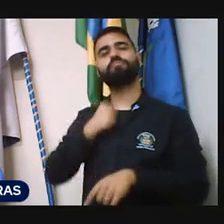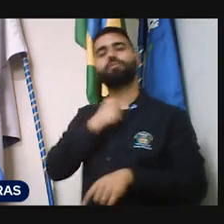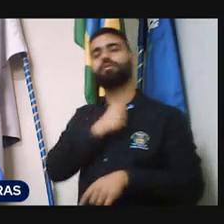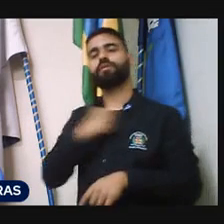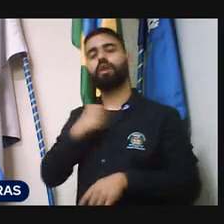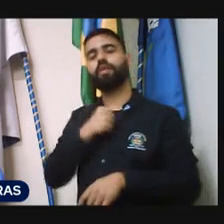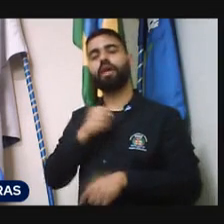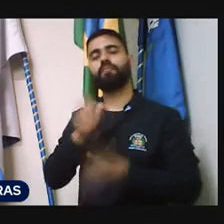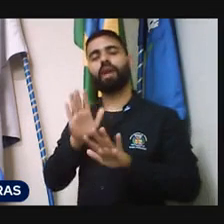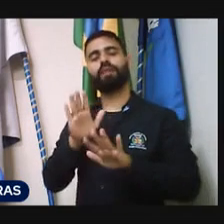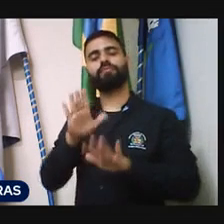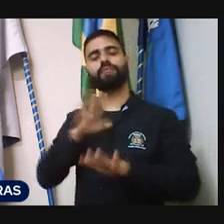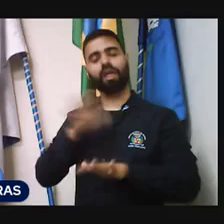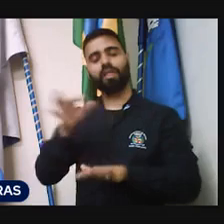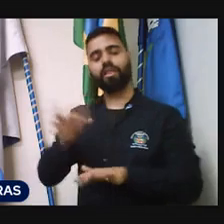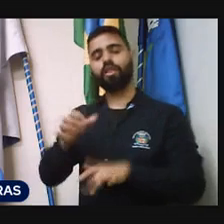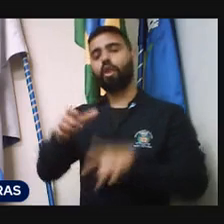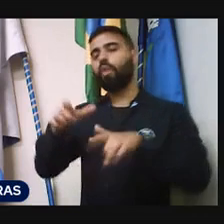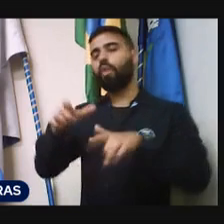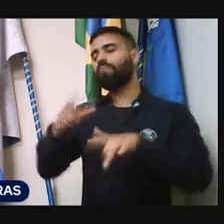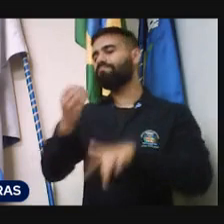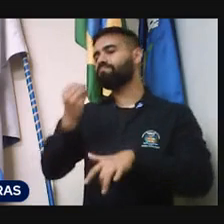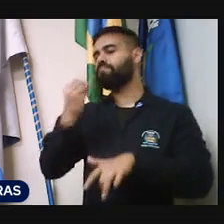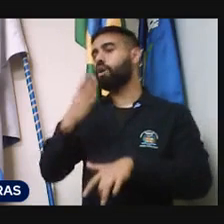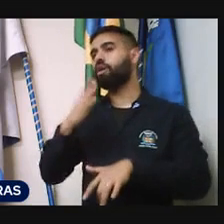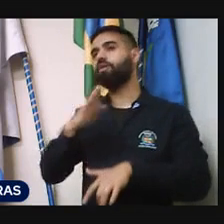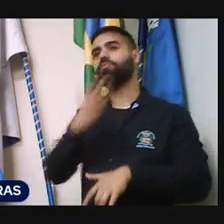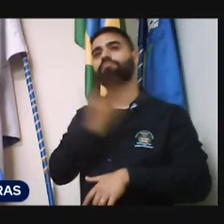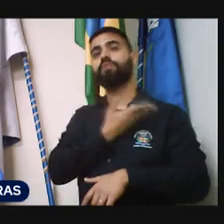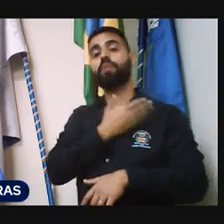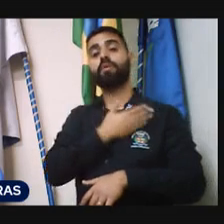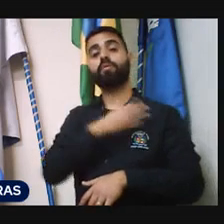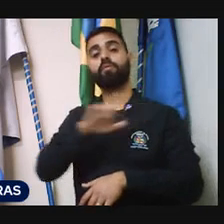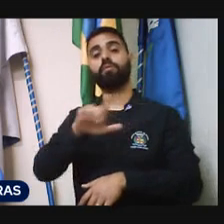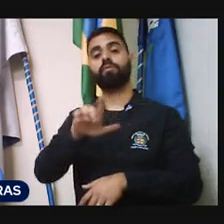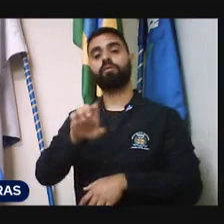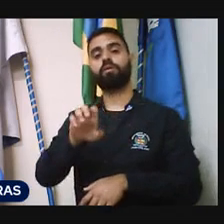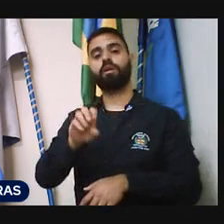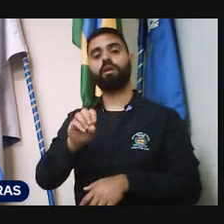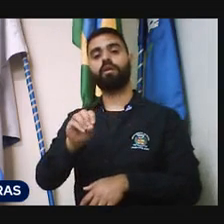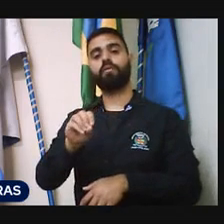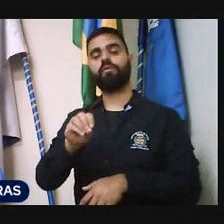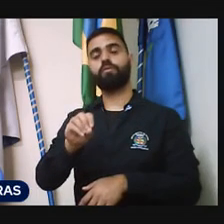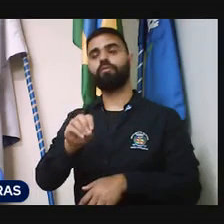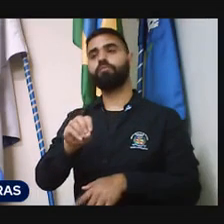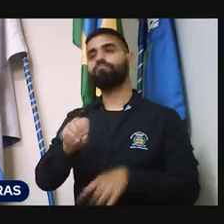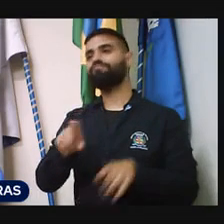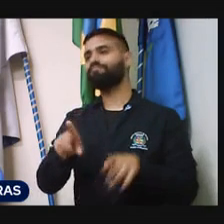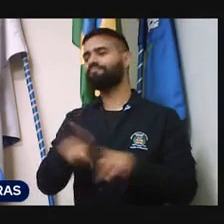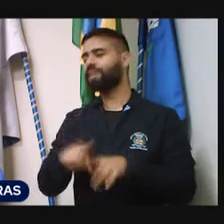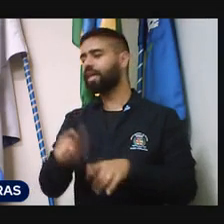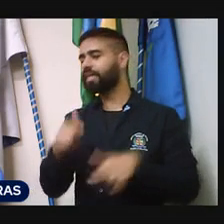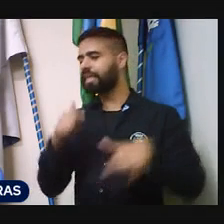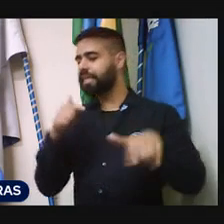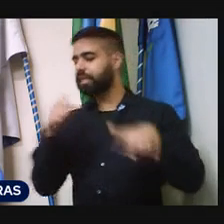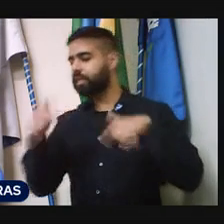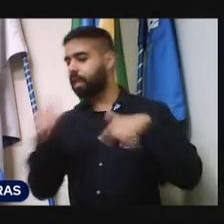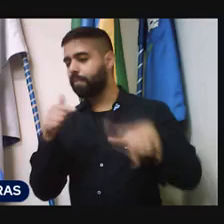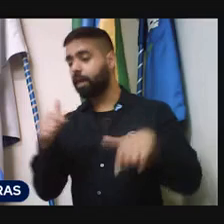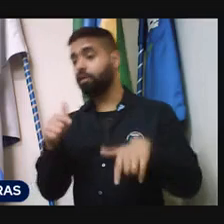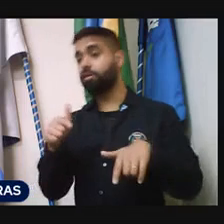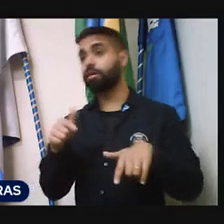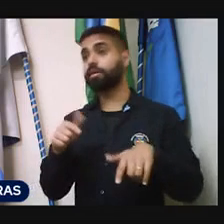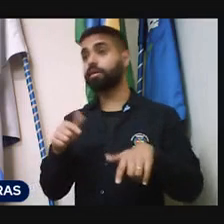mas eu tenho certeza que está num bom lugar do nosso amigo aí Leonardo que foi um incansável hoje a gente